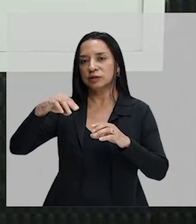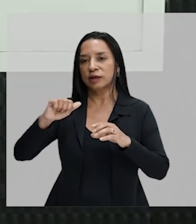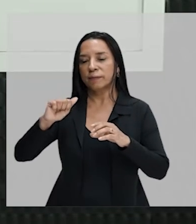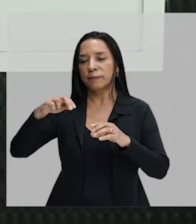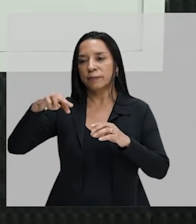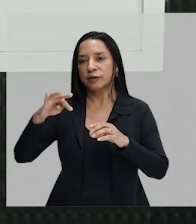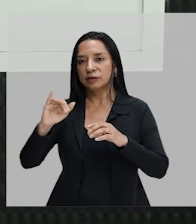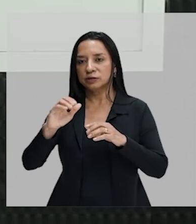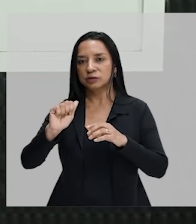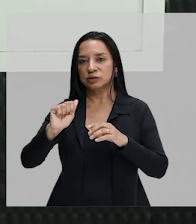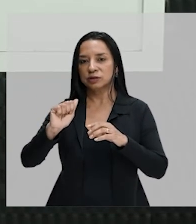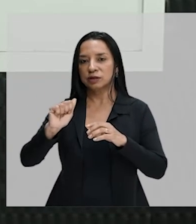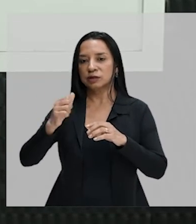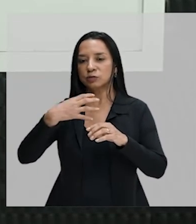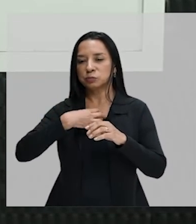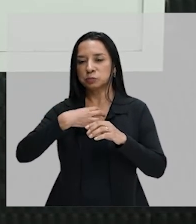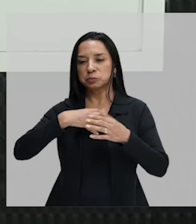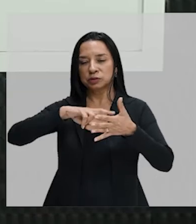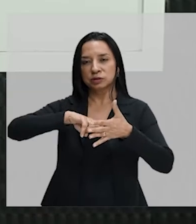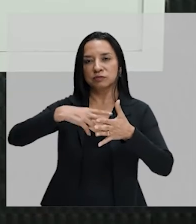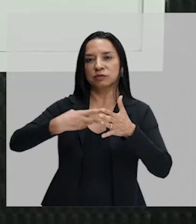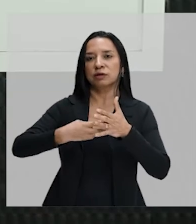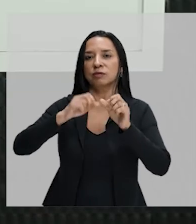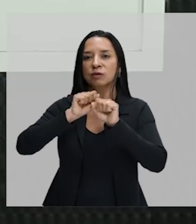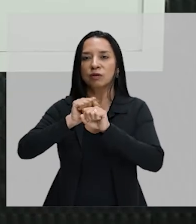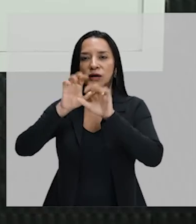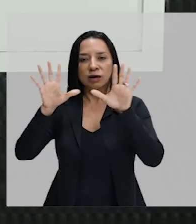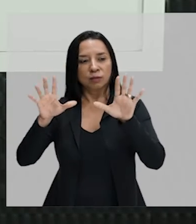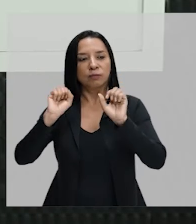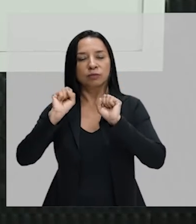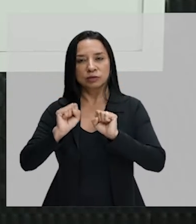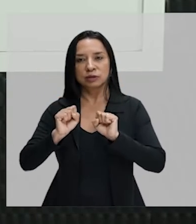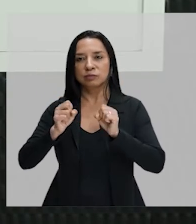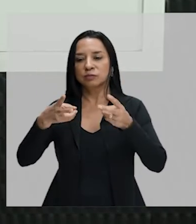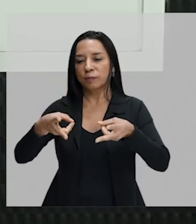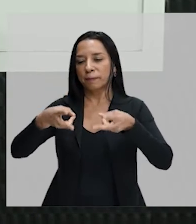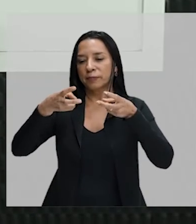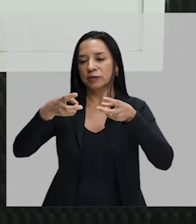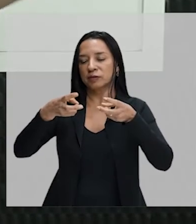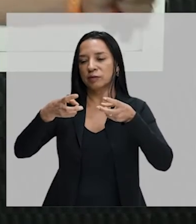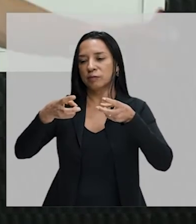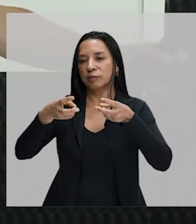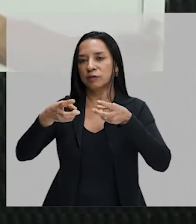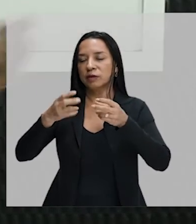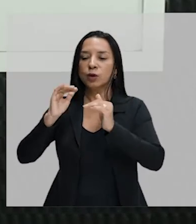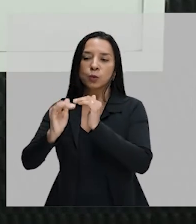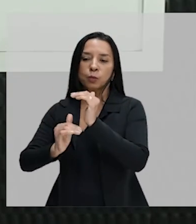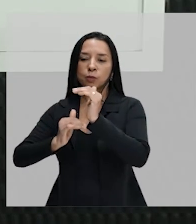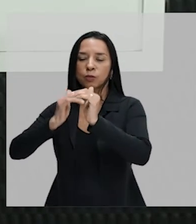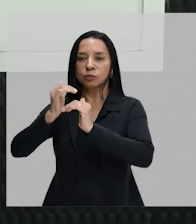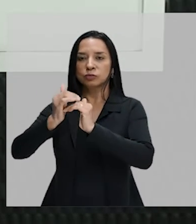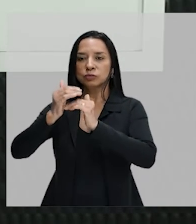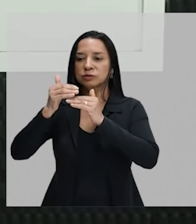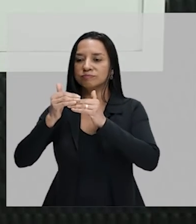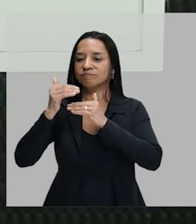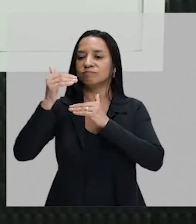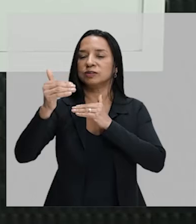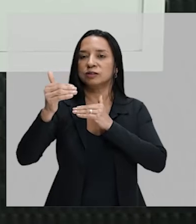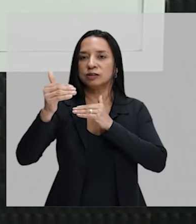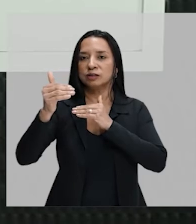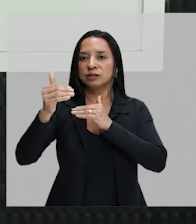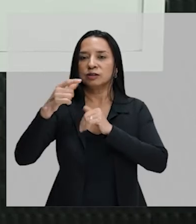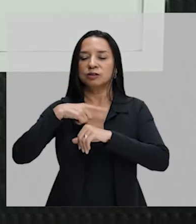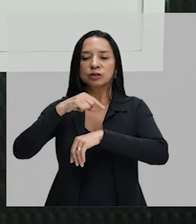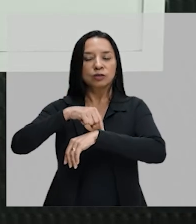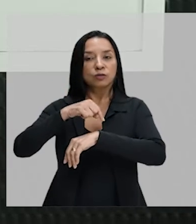sentido amplo, né? Nós podemos perceber, nós podemos construir, nós podemos até ir além. Tá? Tem horas, por